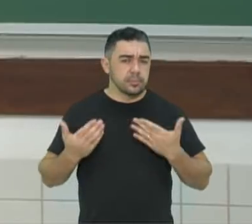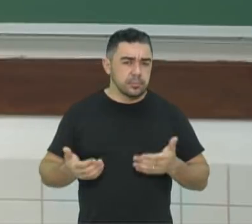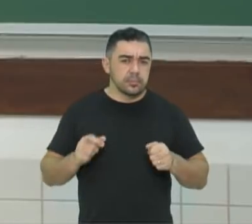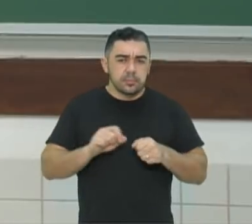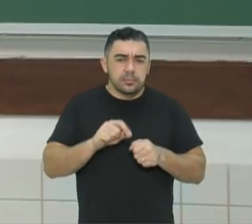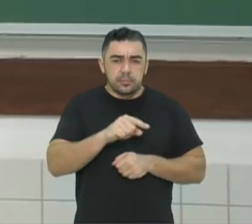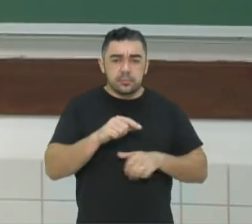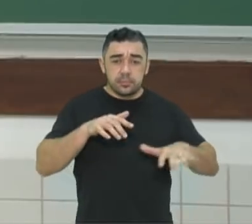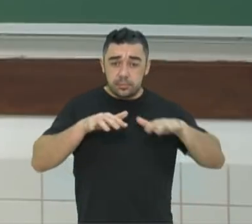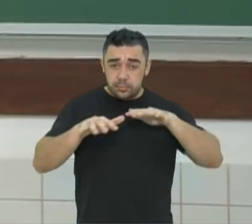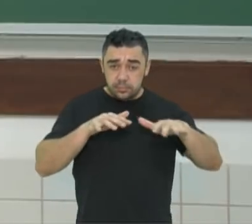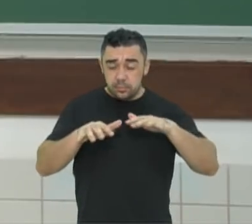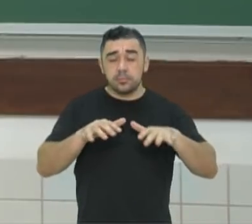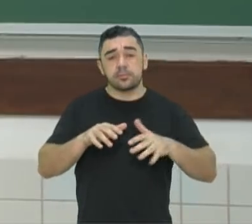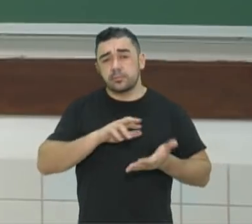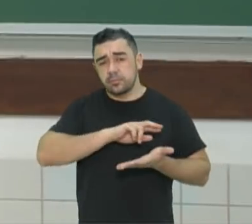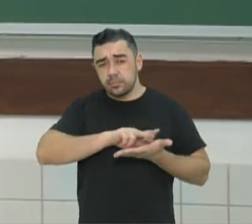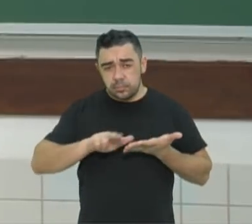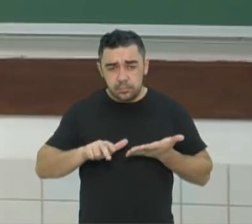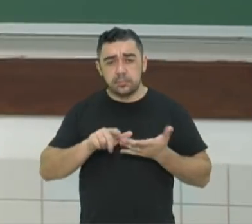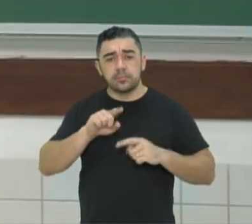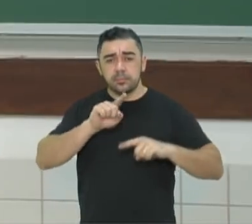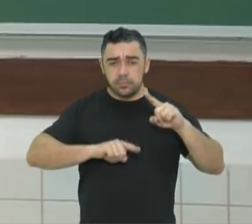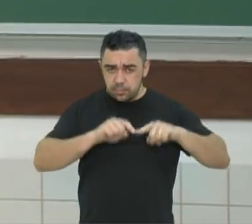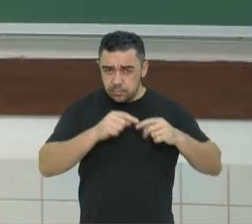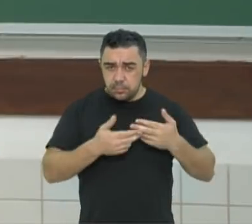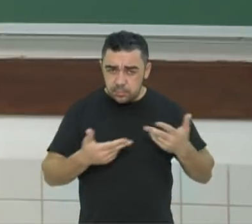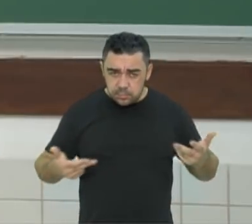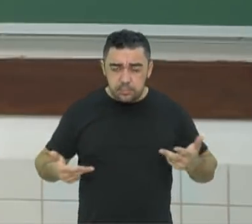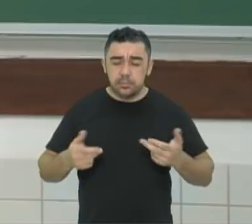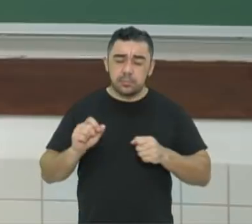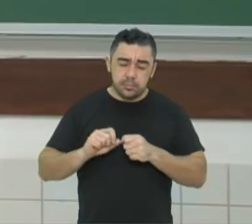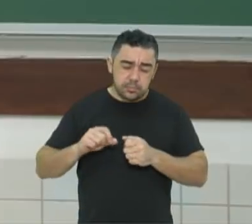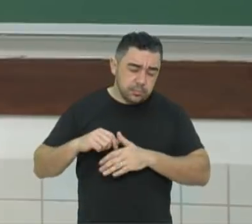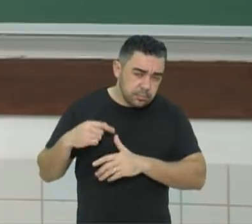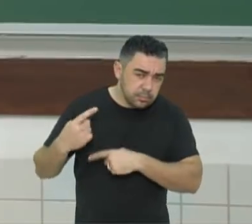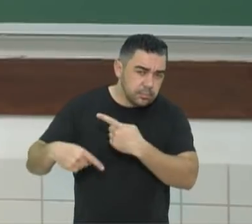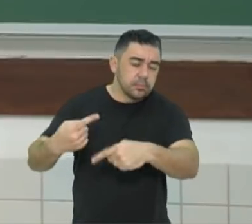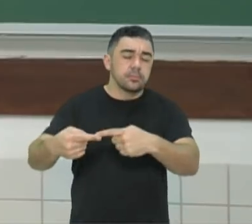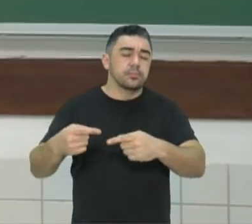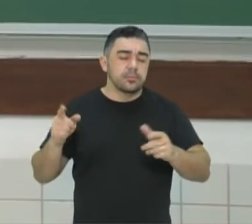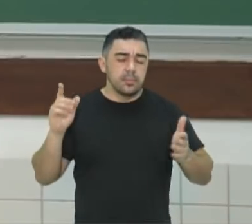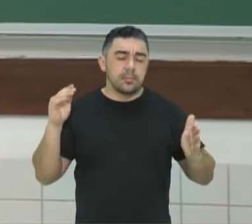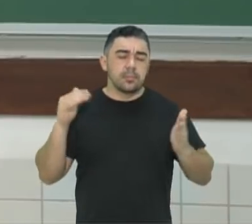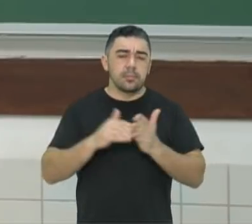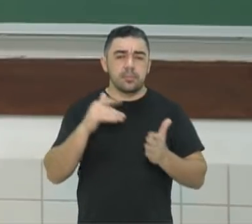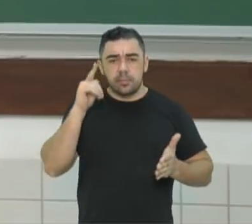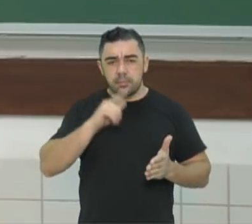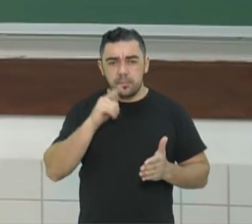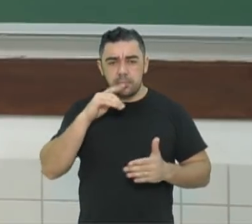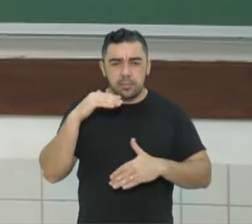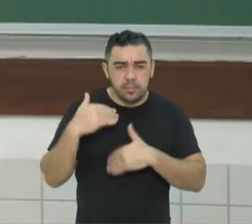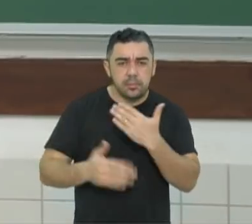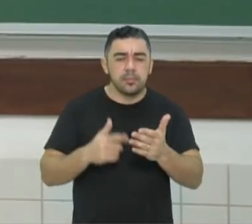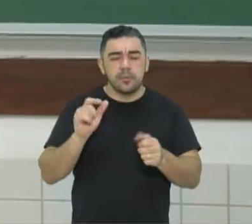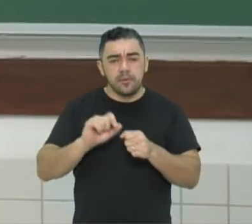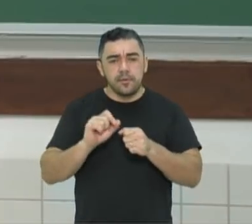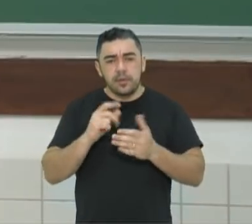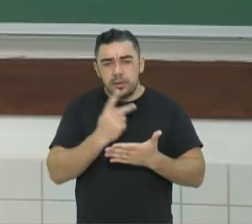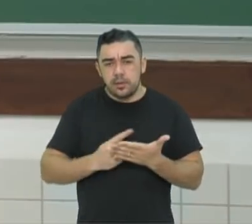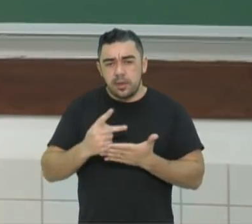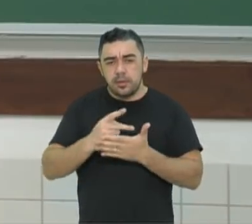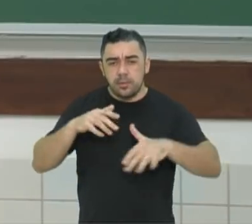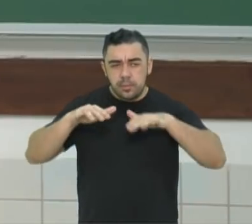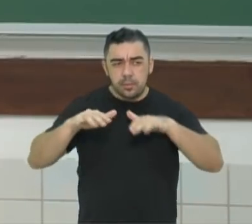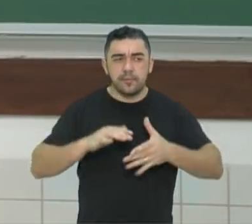esses movimentos, foram uma série de aparelhos que foram evoluindo até chegar a um processo de nós conseguirmos fazer uma animação.